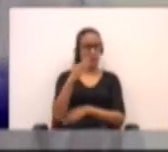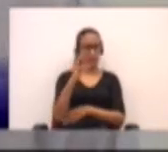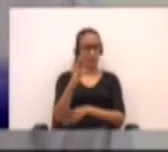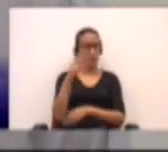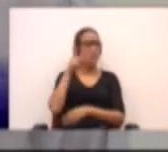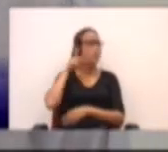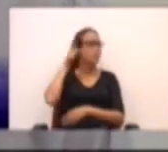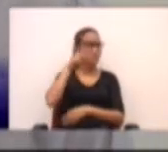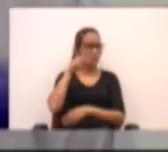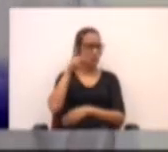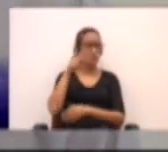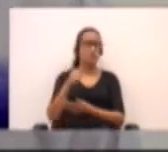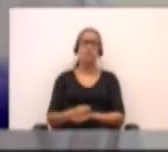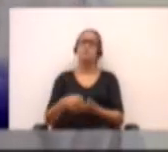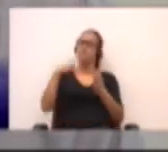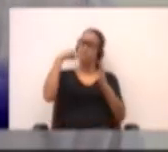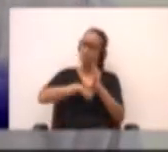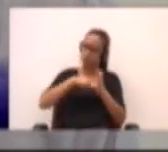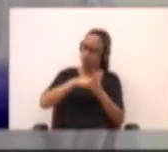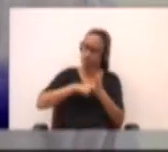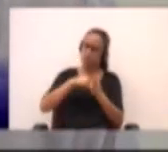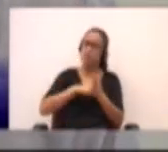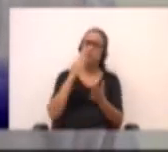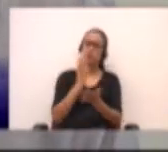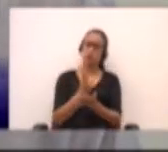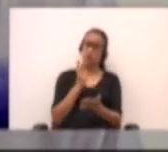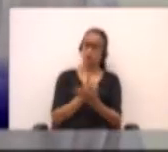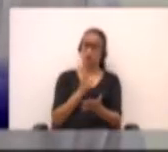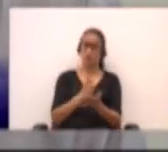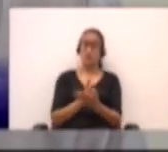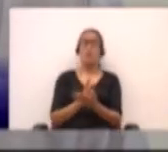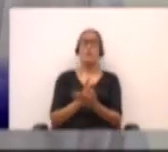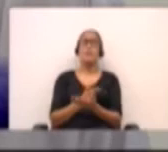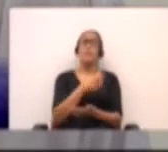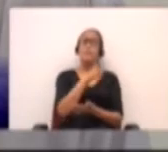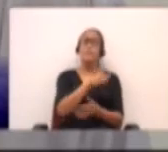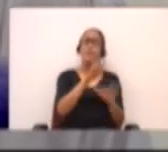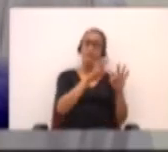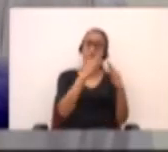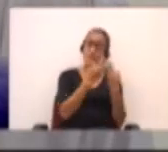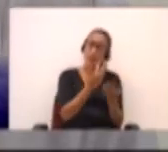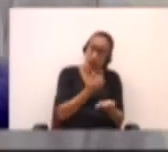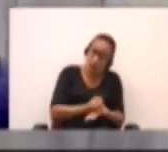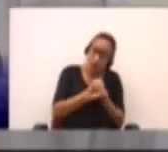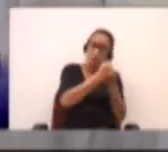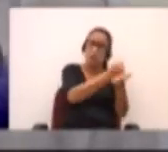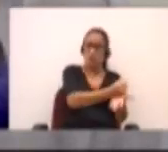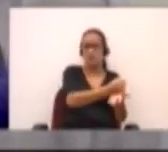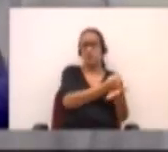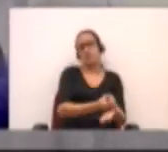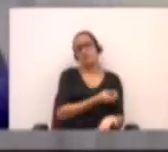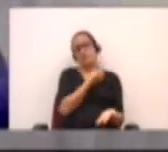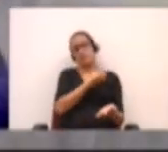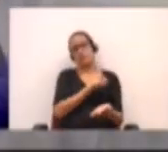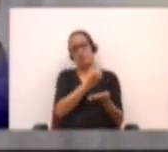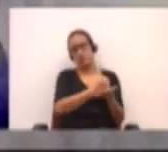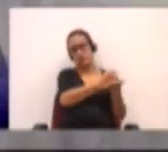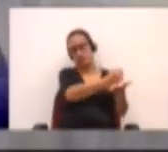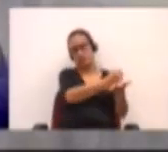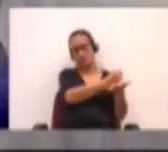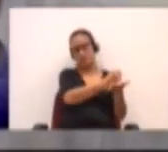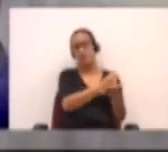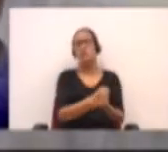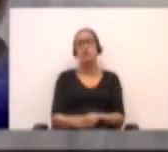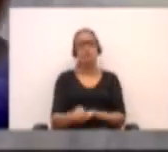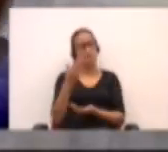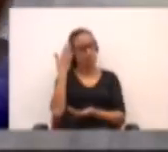essas famílias no sentido de melhorar a qualidade de vida dessas famílias. E nós entendemos que a região toda já tem